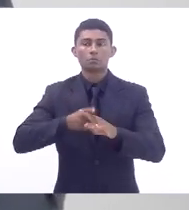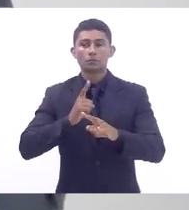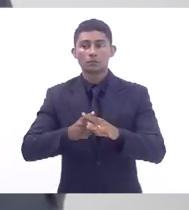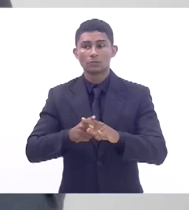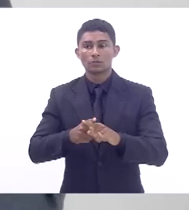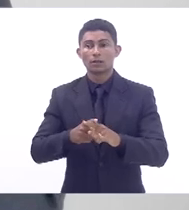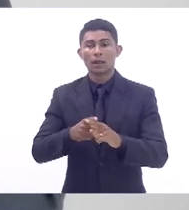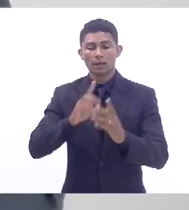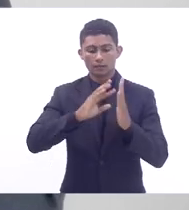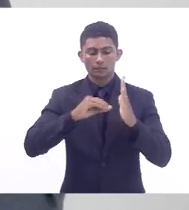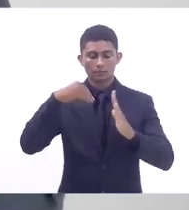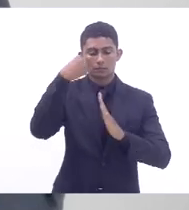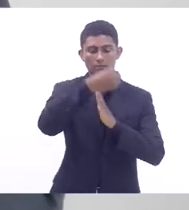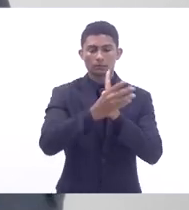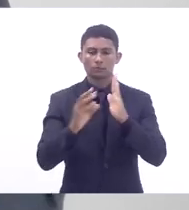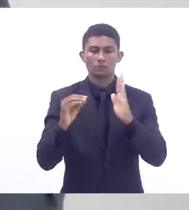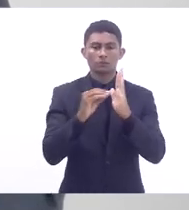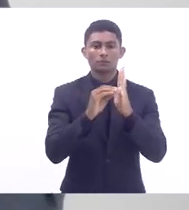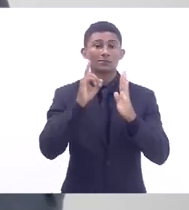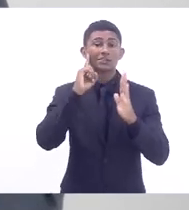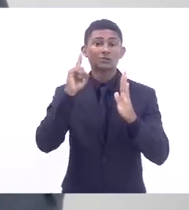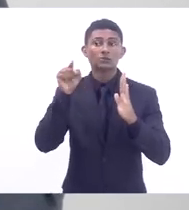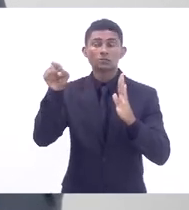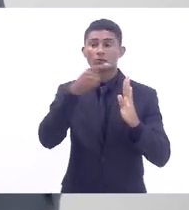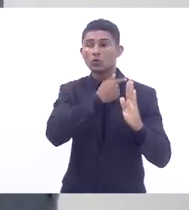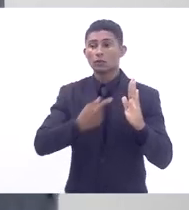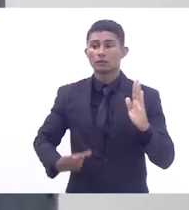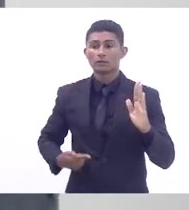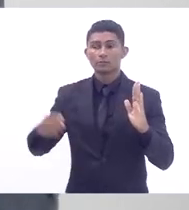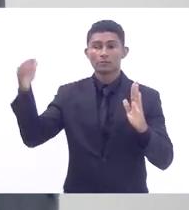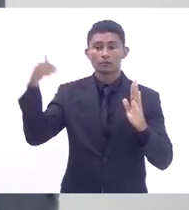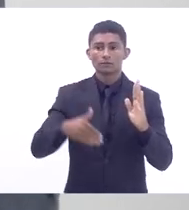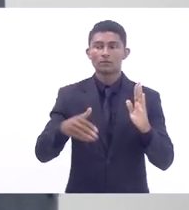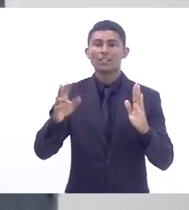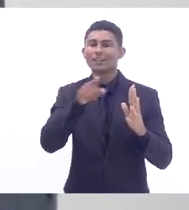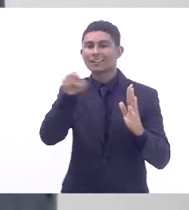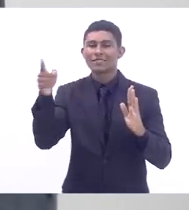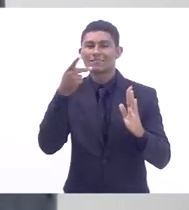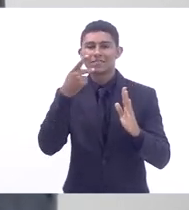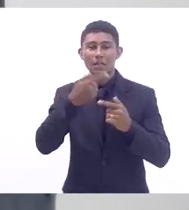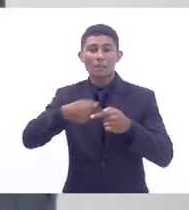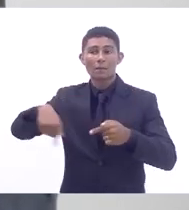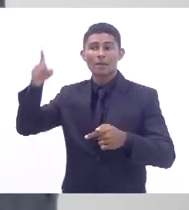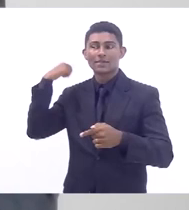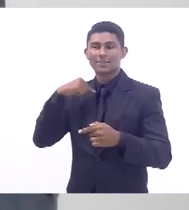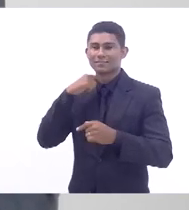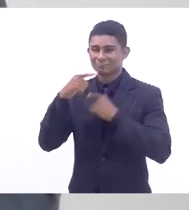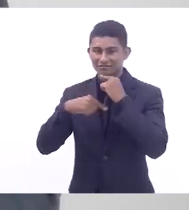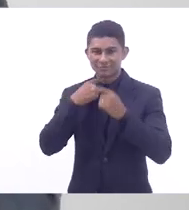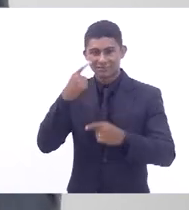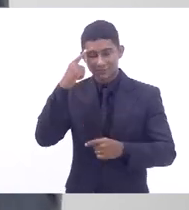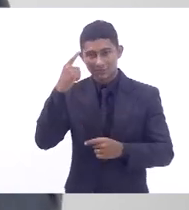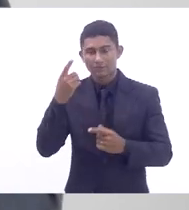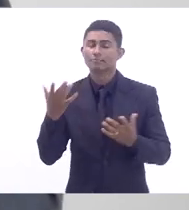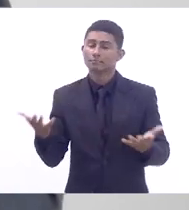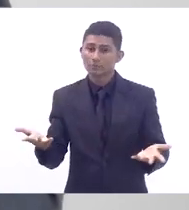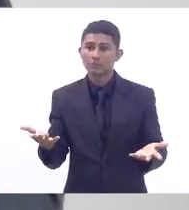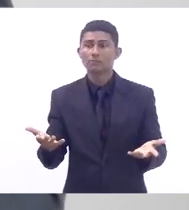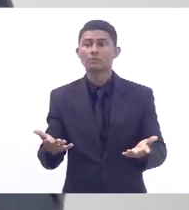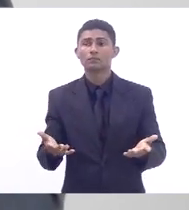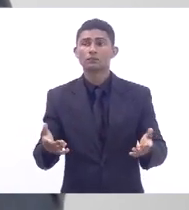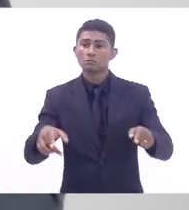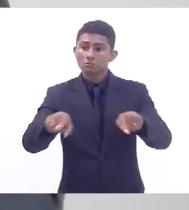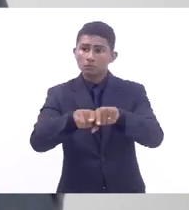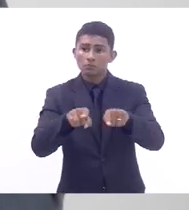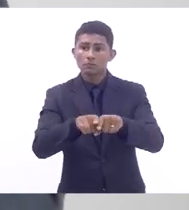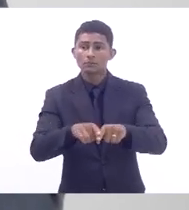pareceu ser o calendário que dava tempo para o governo vir participar de aquele sendo que na semana passada estarei um apertados mas ainda daria tempo